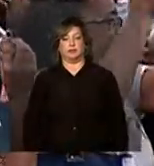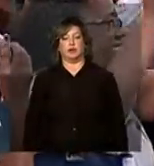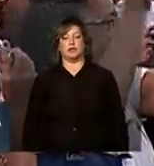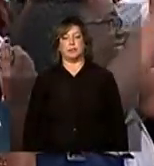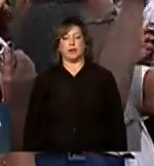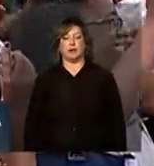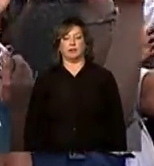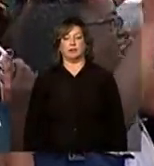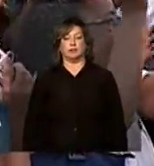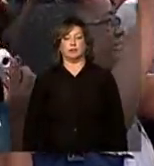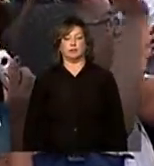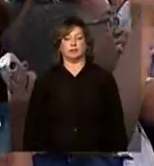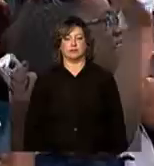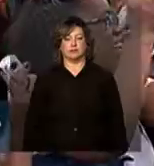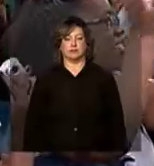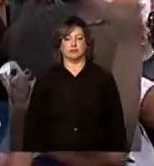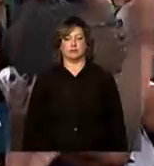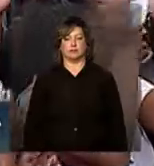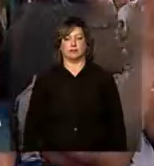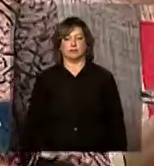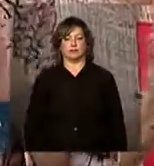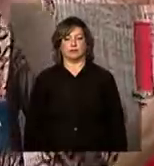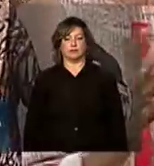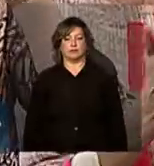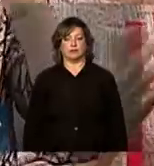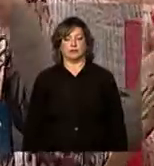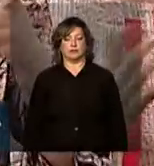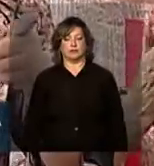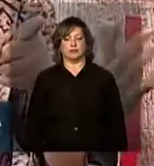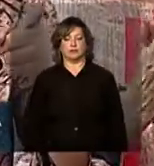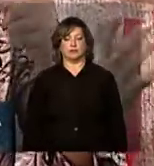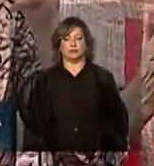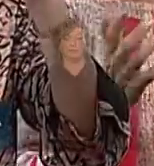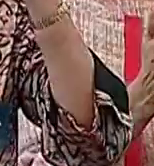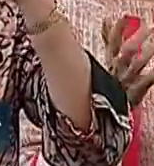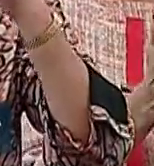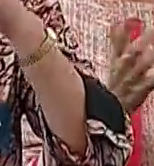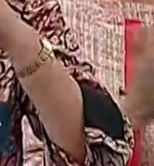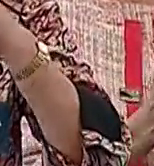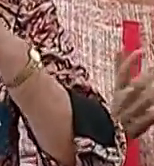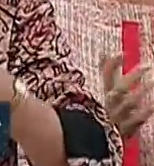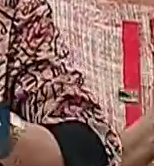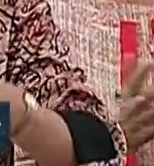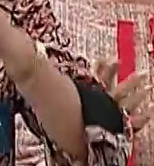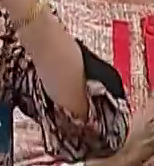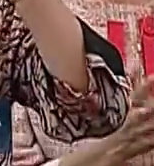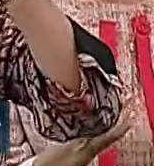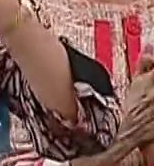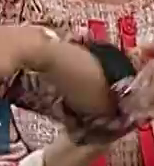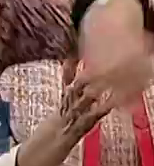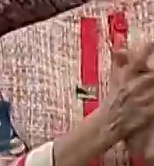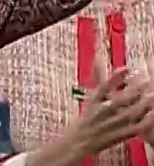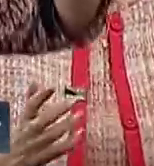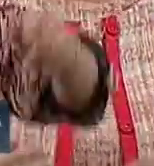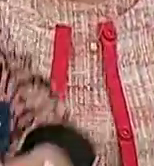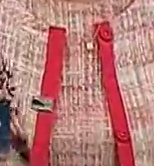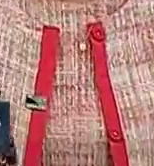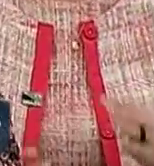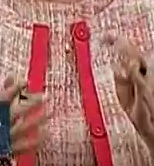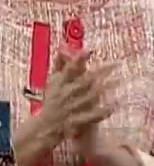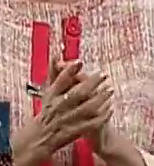Valadares E além disso que o acesso e a travessia serão